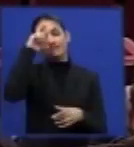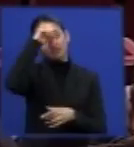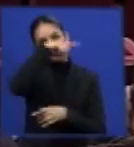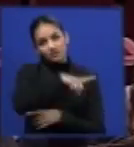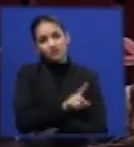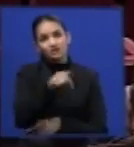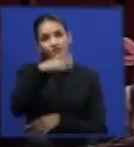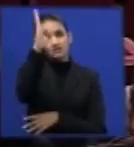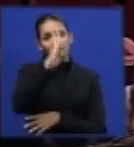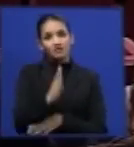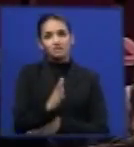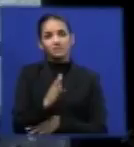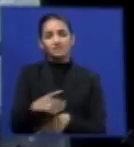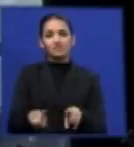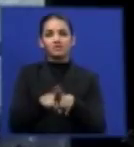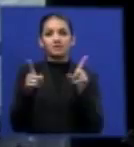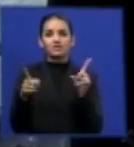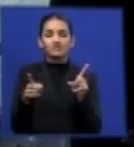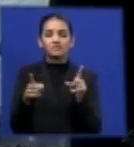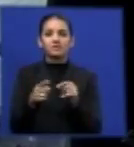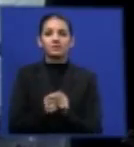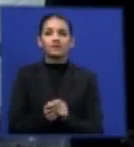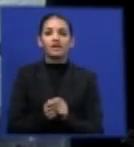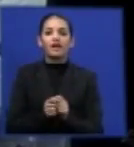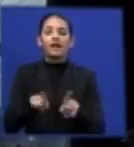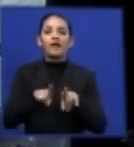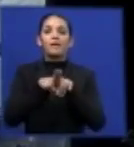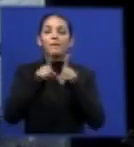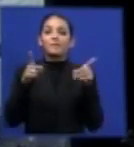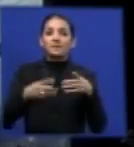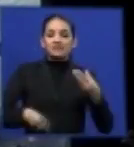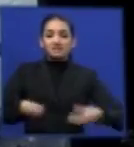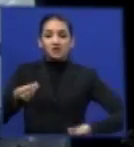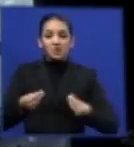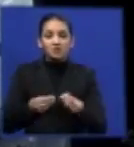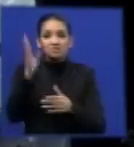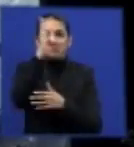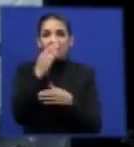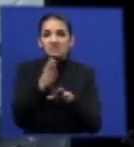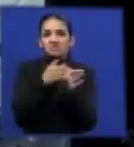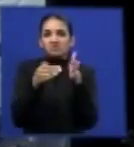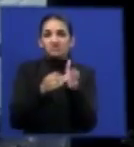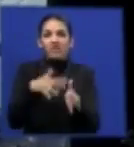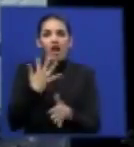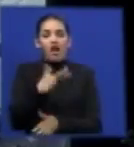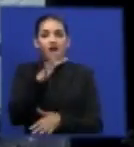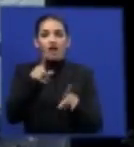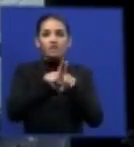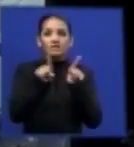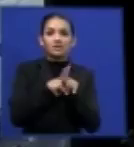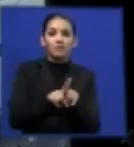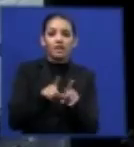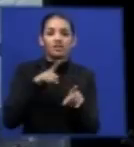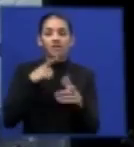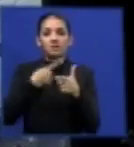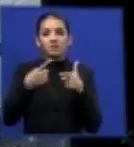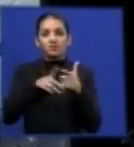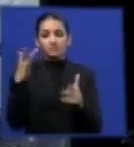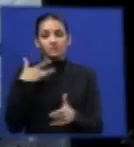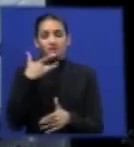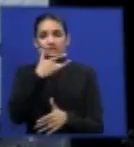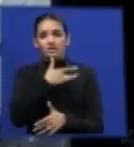nosso estamos importando isso significa custo custo para saúde pública custo de contaminação de